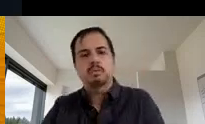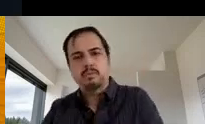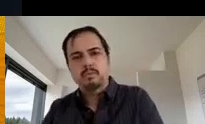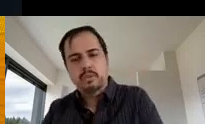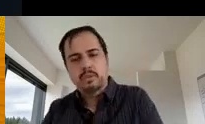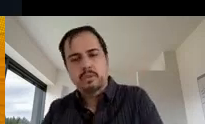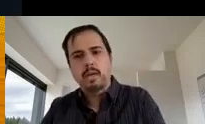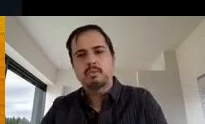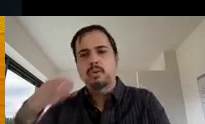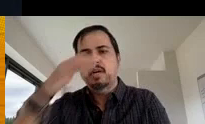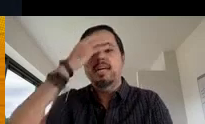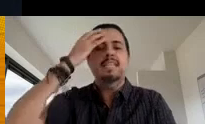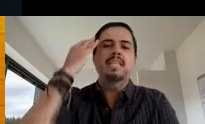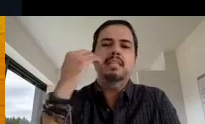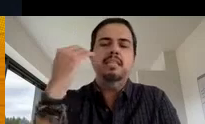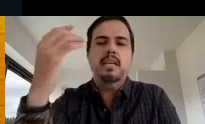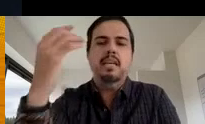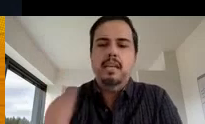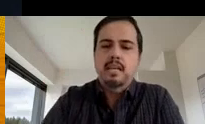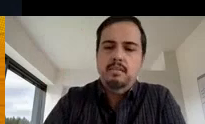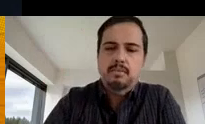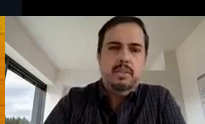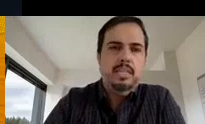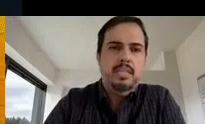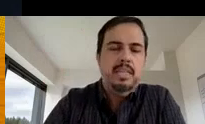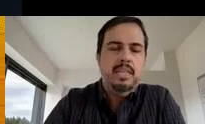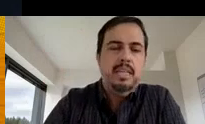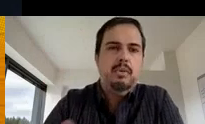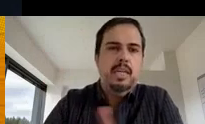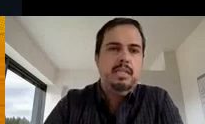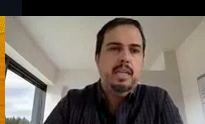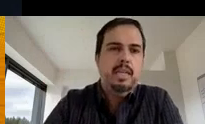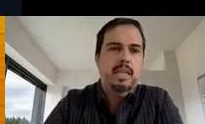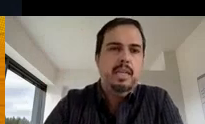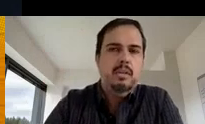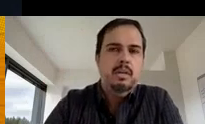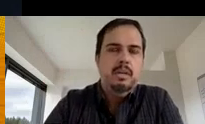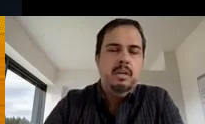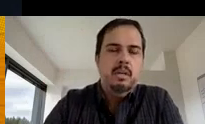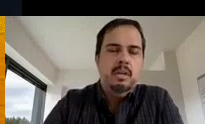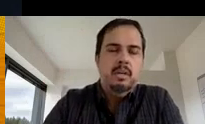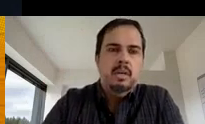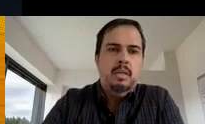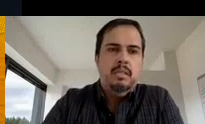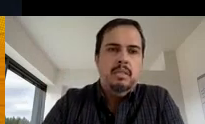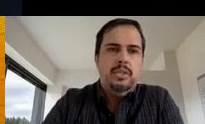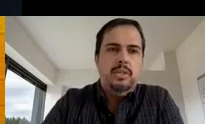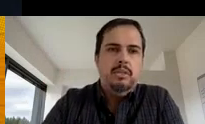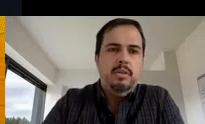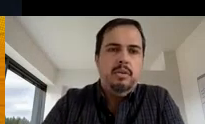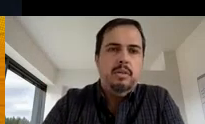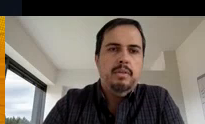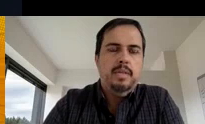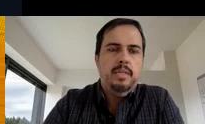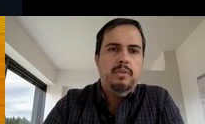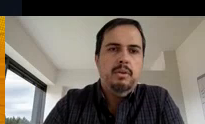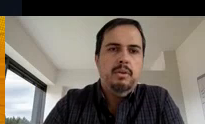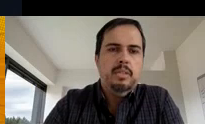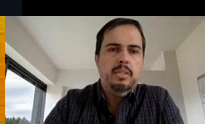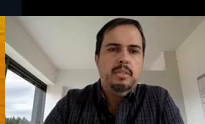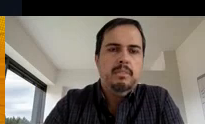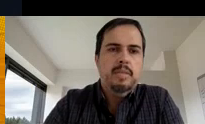ser freado do que você ser empurrado. Desde que você esteja orientado desse jeito